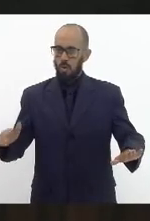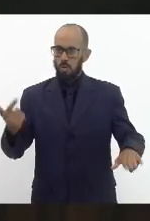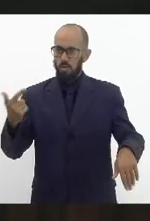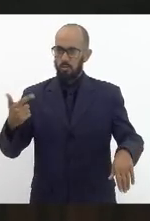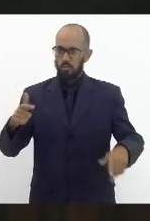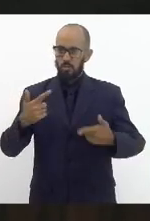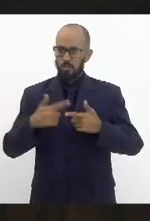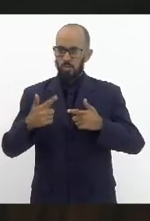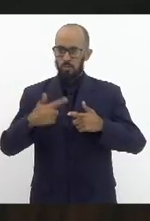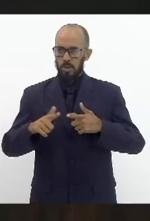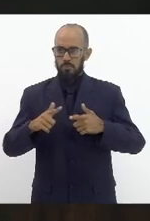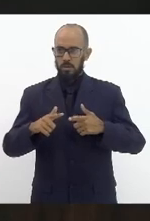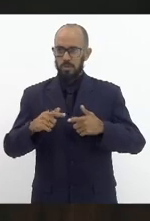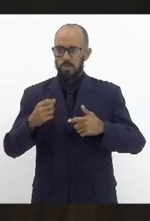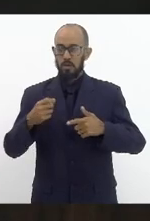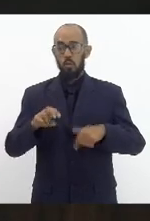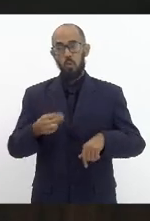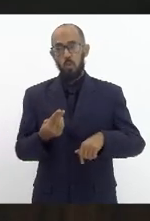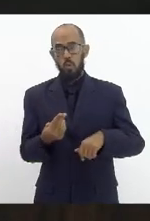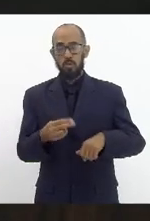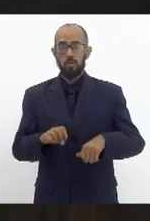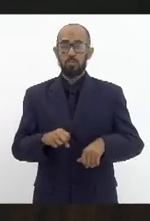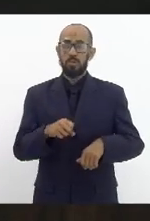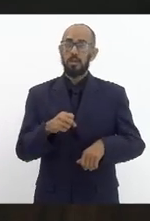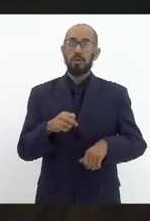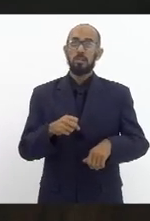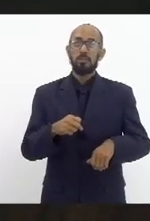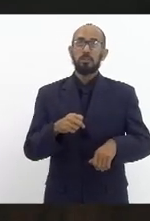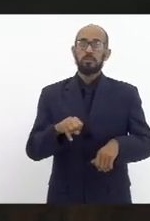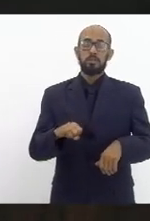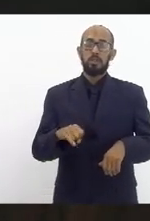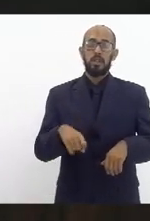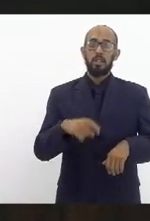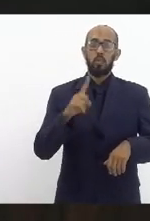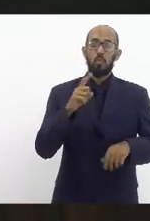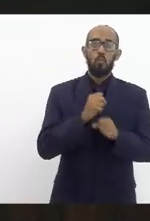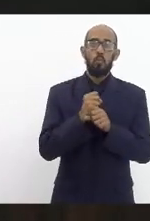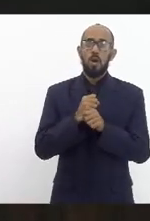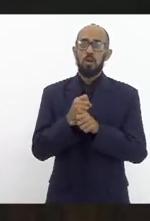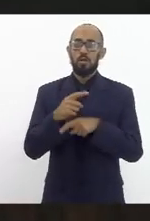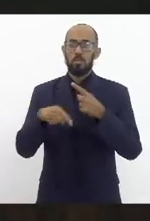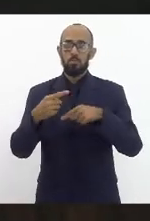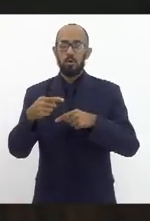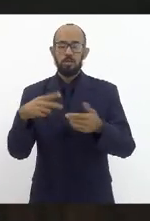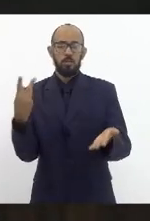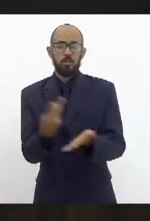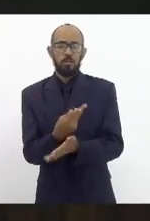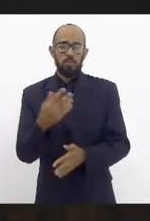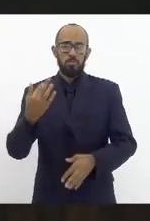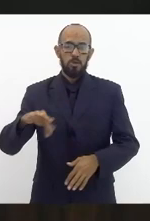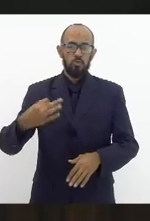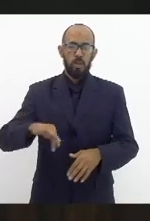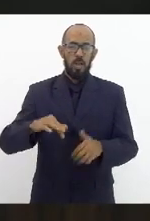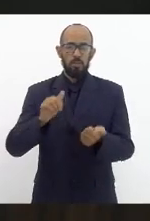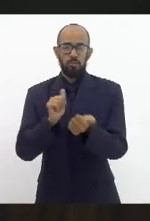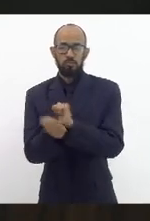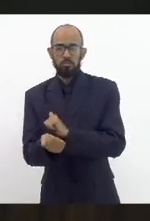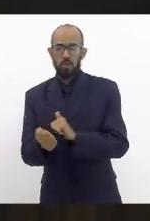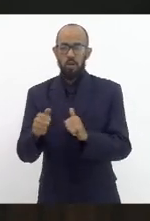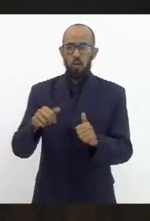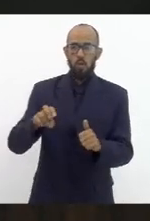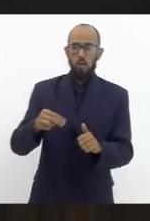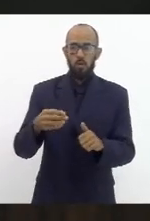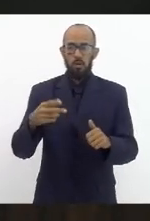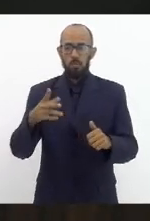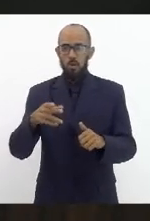tem problema. Senão, daqui a 5, 2 meses, 10 meses, 1 ano, o pessoal teve uma lesão jogando um futebolzinho, machucou o ombro, que nem o